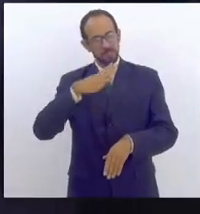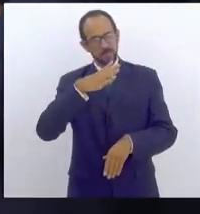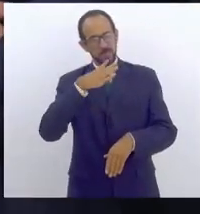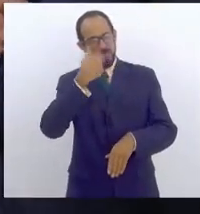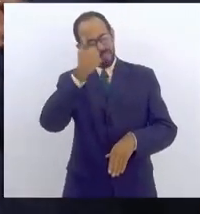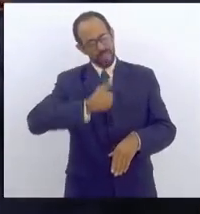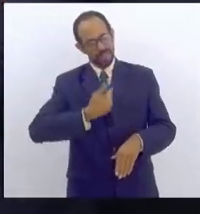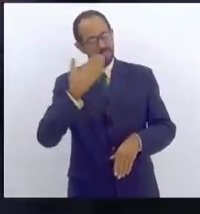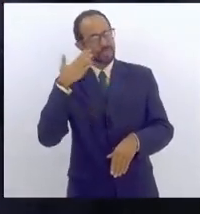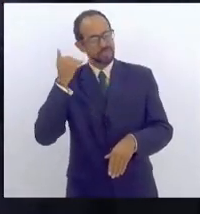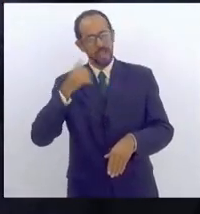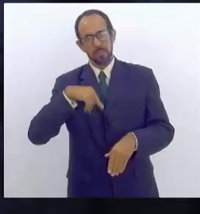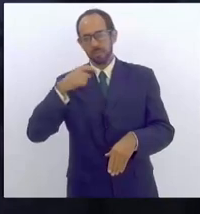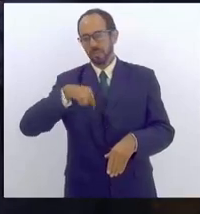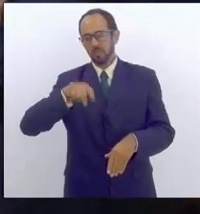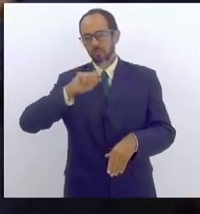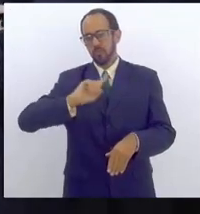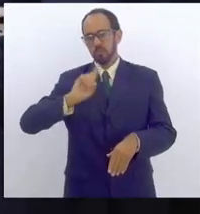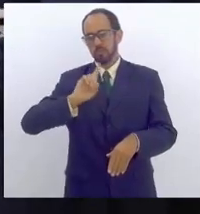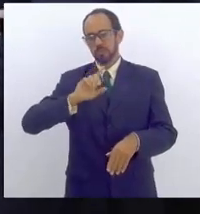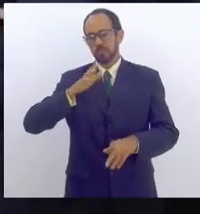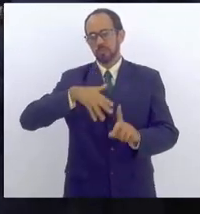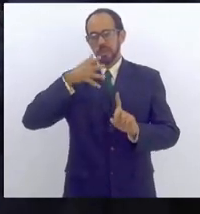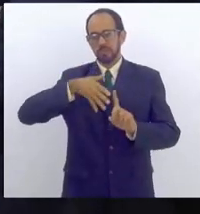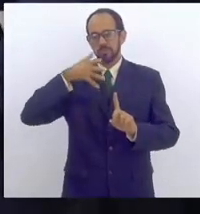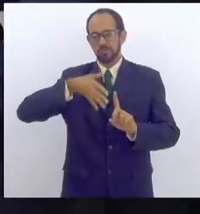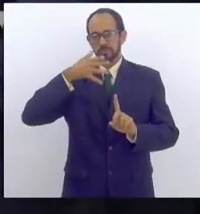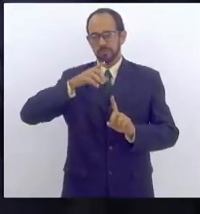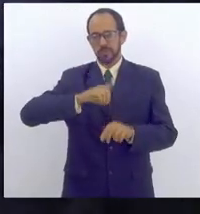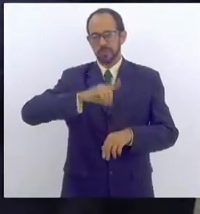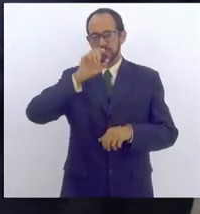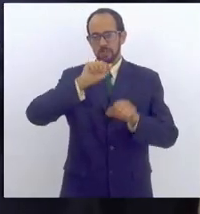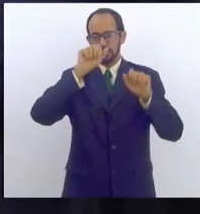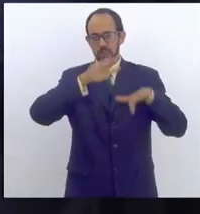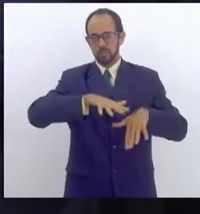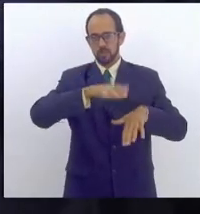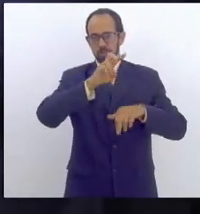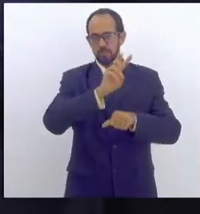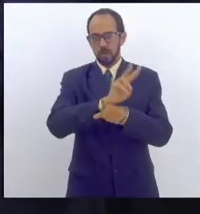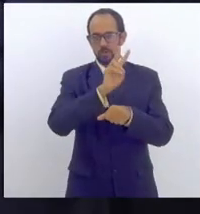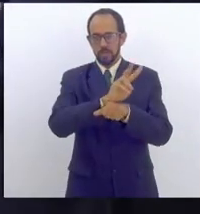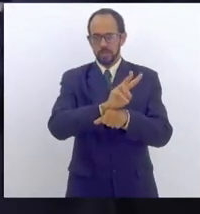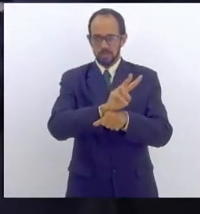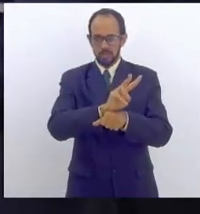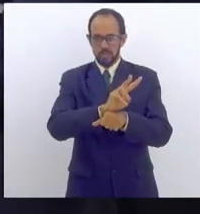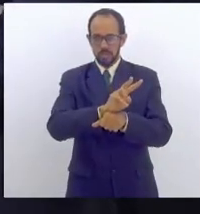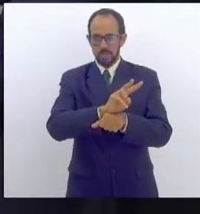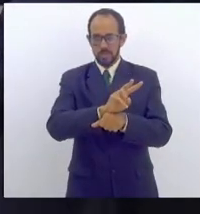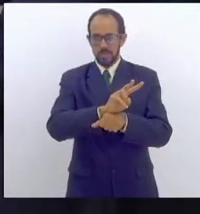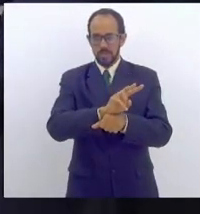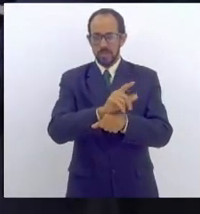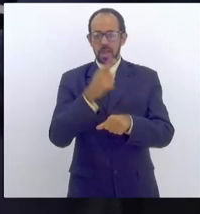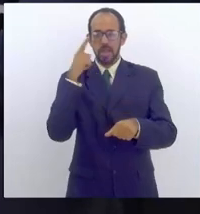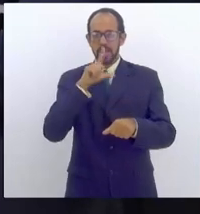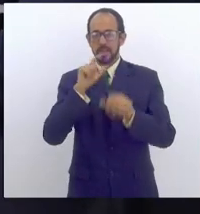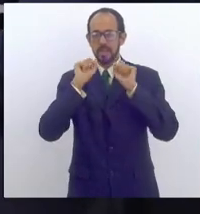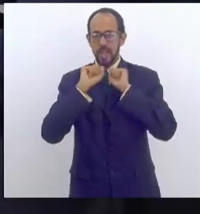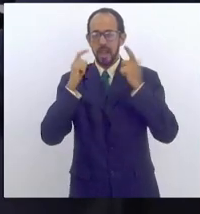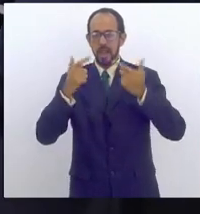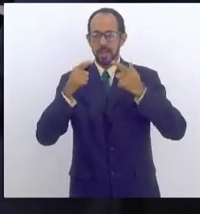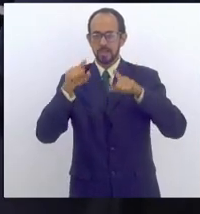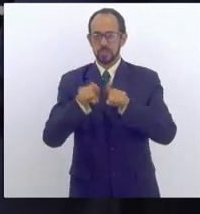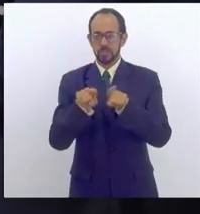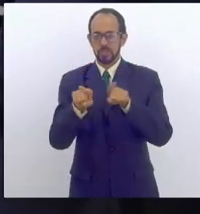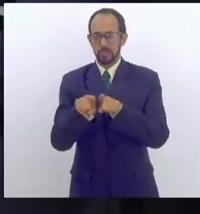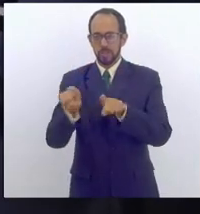fazer discurso, eu já falei. Deus te abençoe, meu irmão, te proteja, ganhe a Assembleia, ganhe o interior do Estado, como diz o deputado